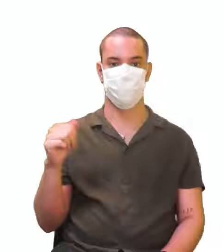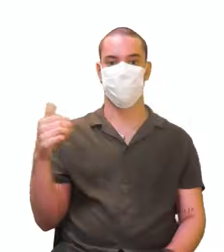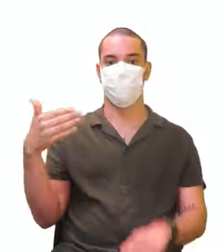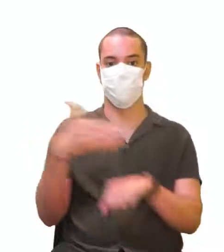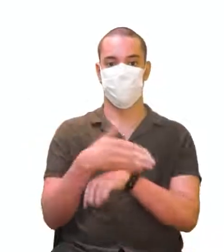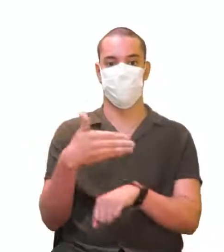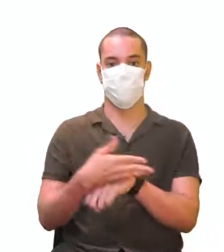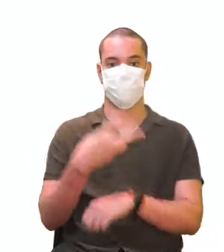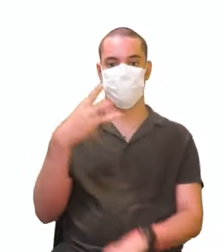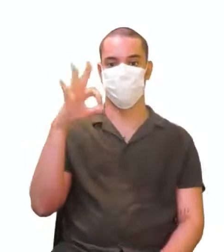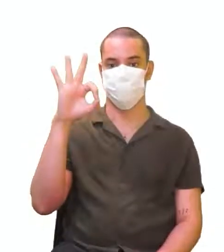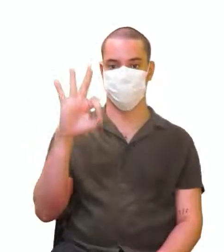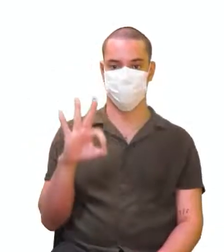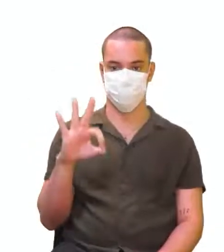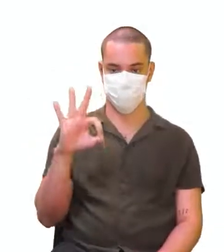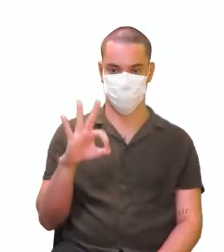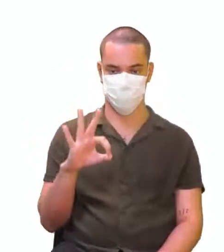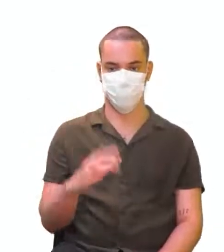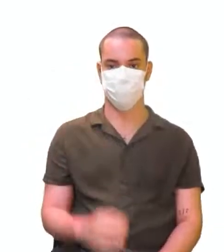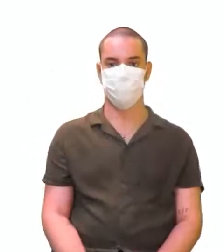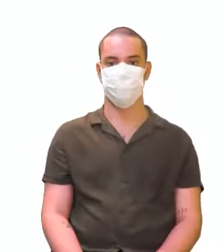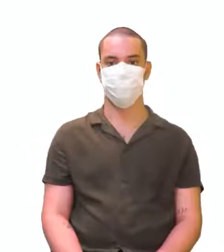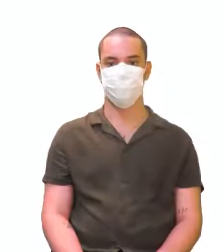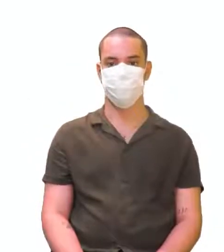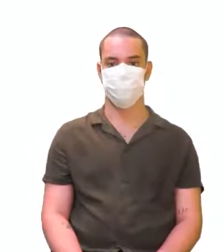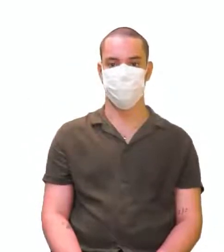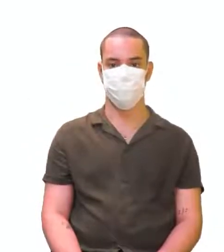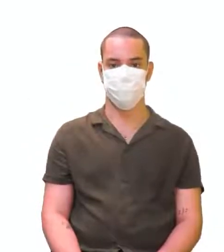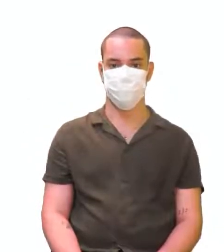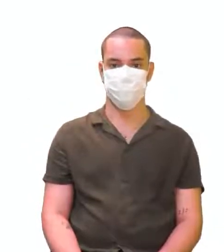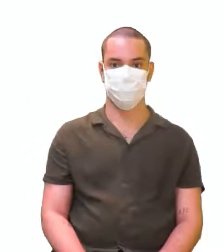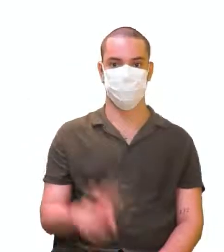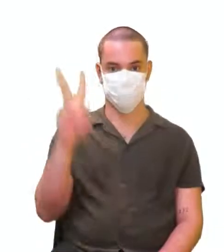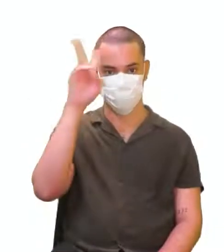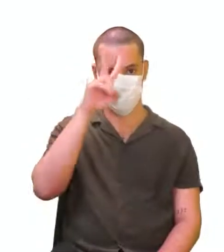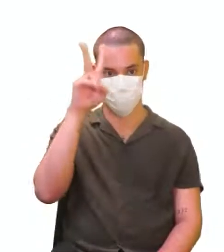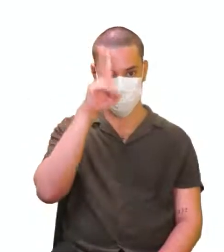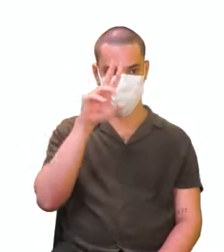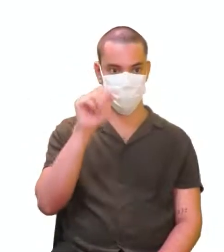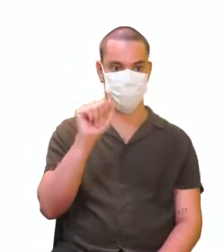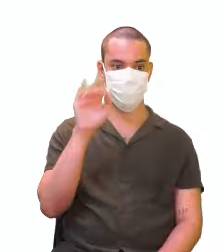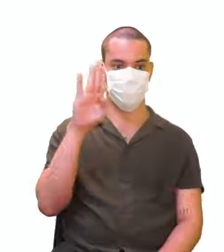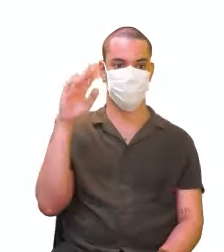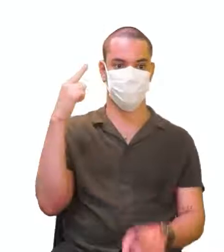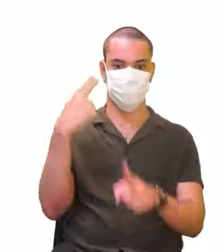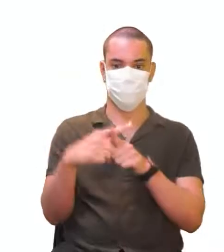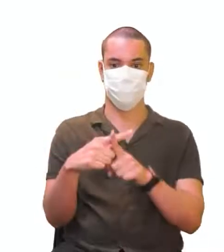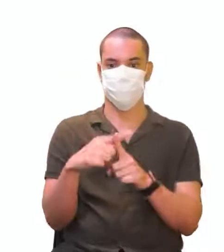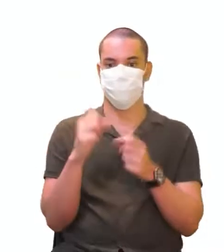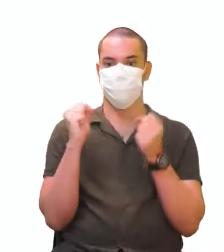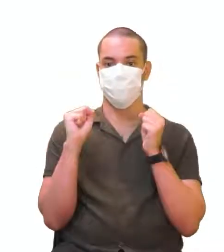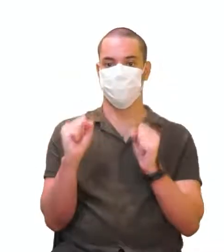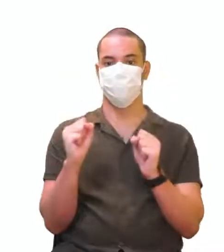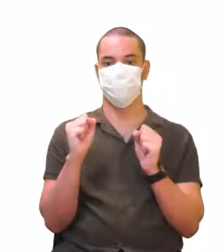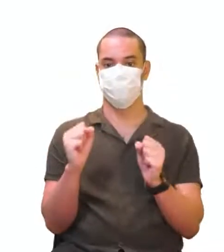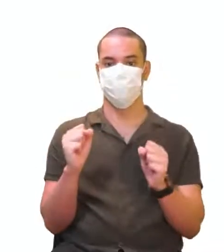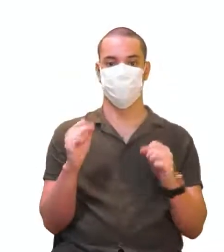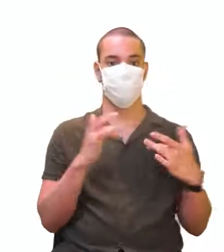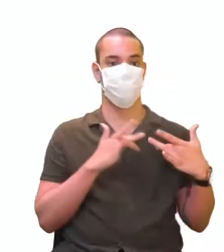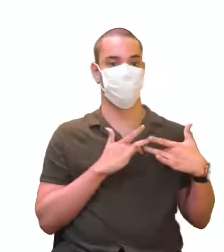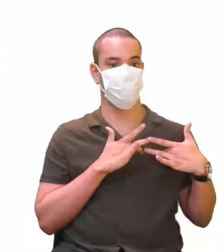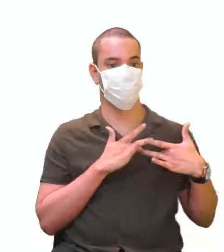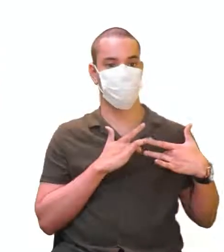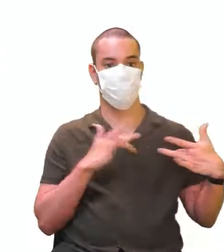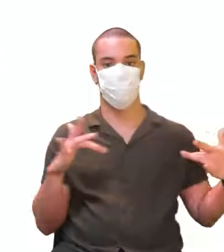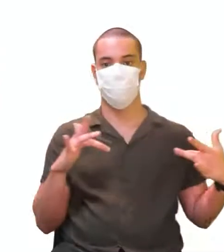corresponde a apenas 3%. E aí, esse indivíduo AB positivo, ele é doador, ele